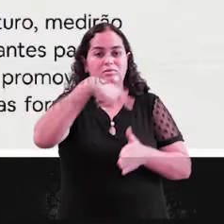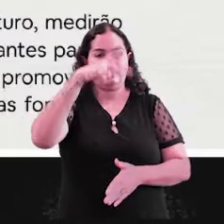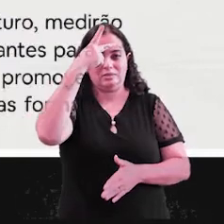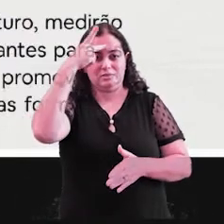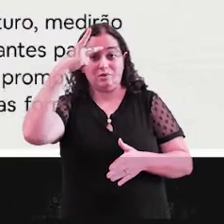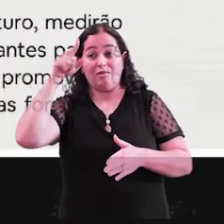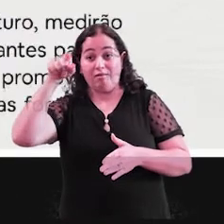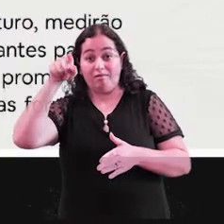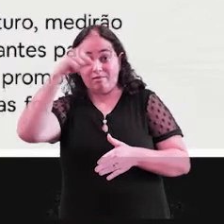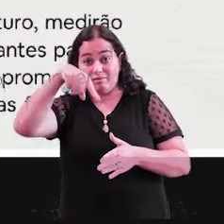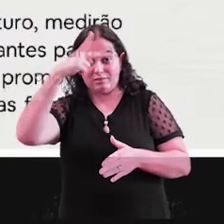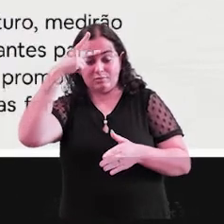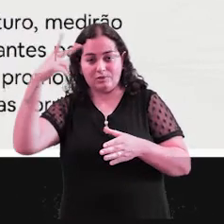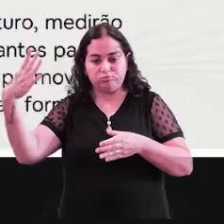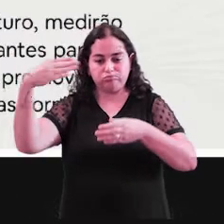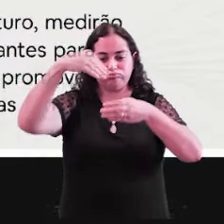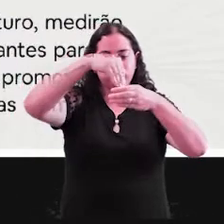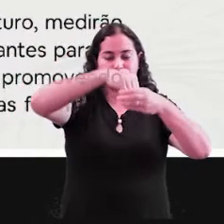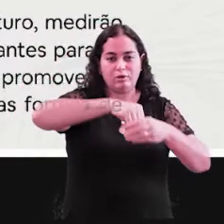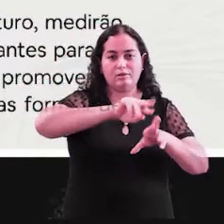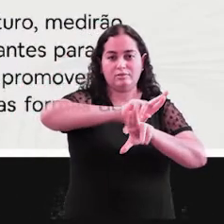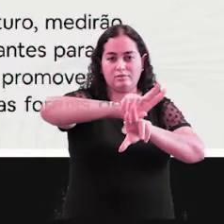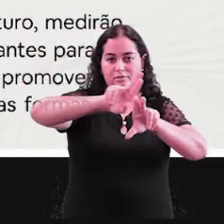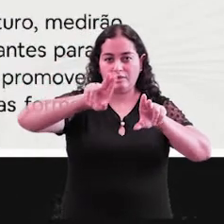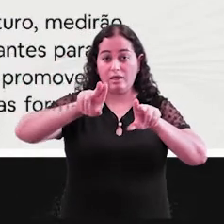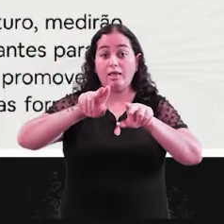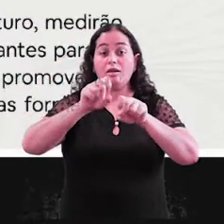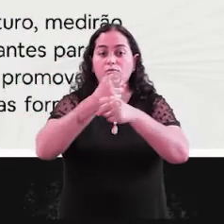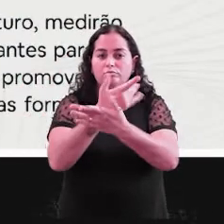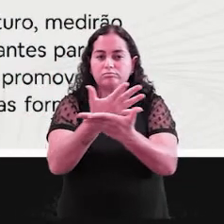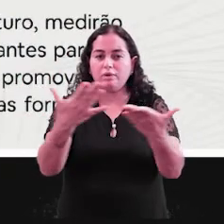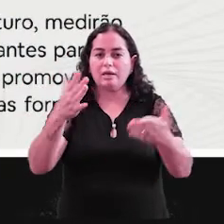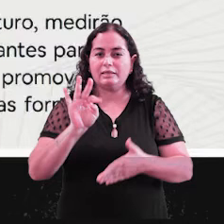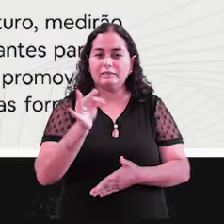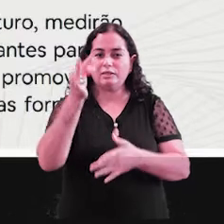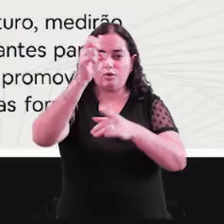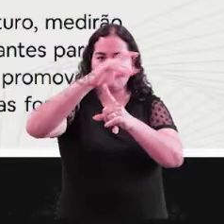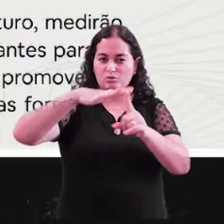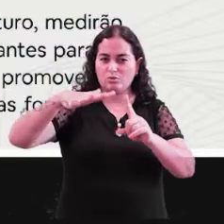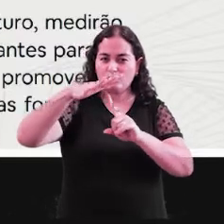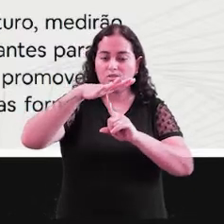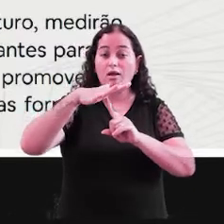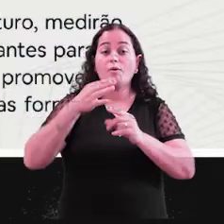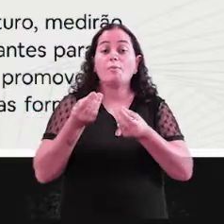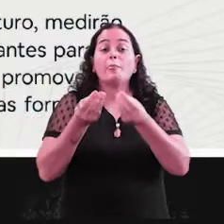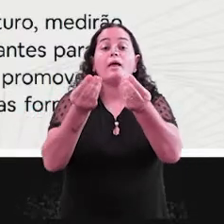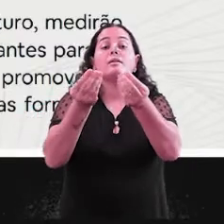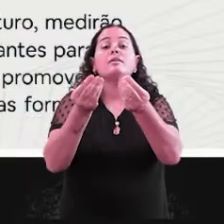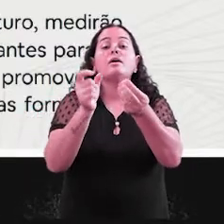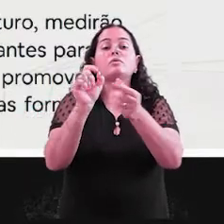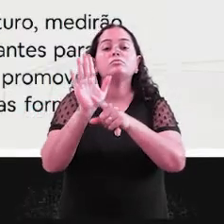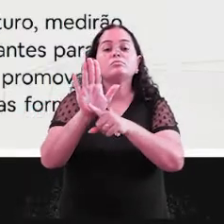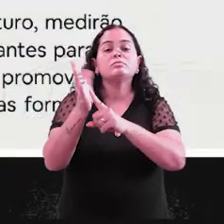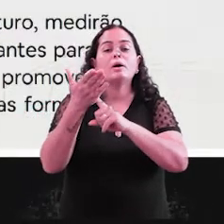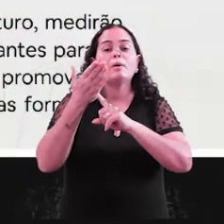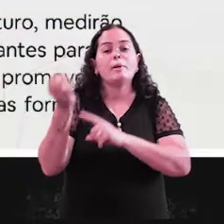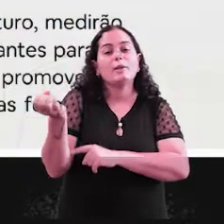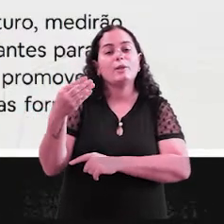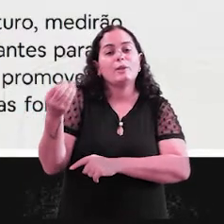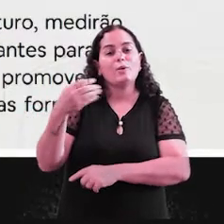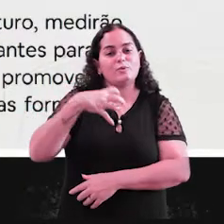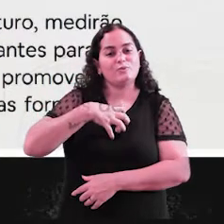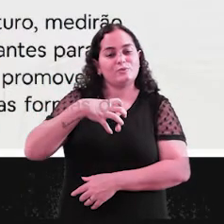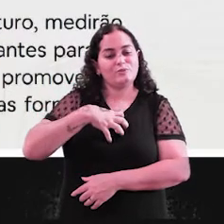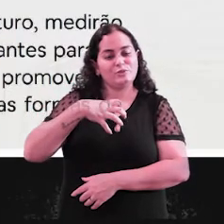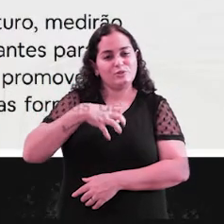incluindo-as em sua diversidade, promovendo tecnologias sociais, contribuindo para novas formas de